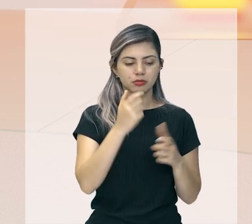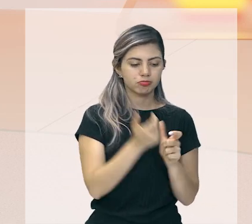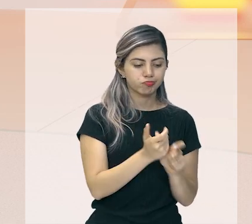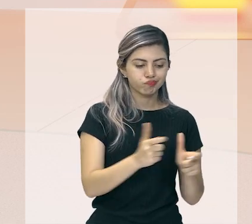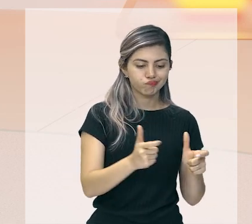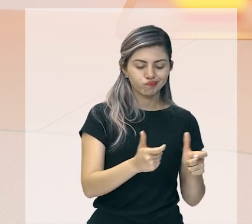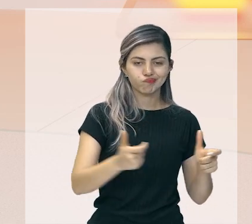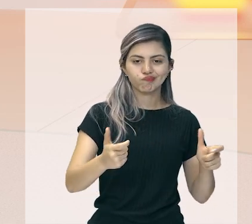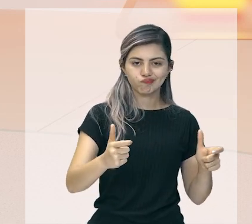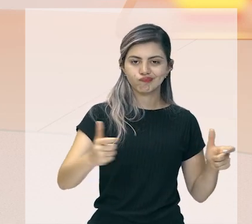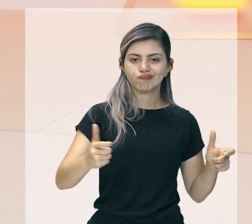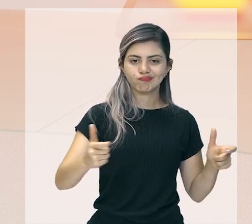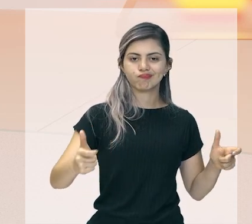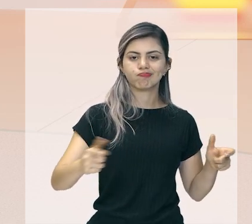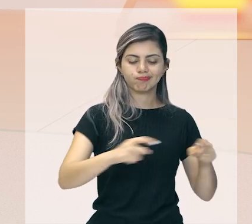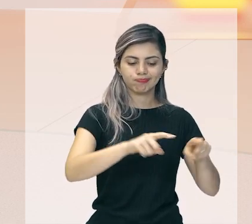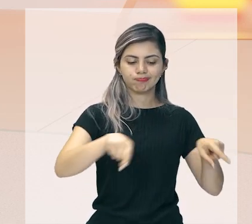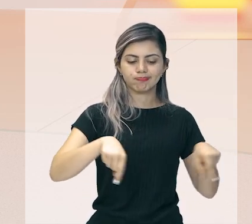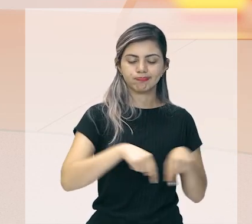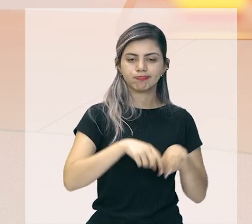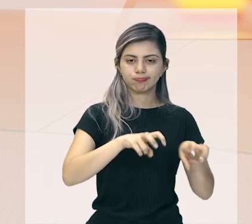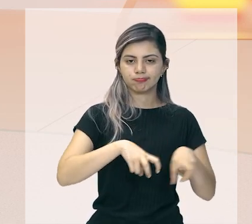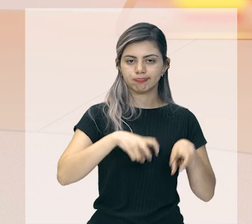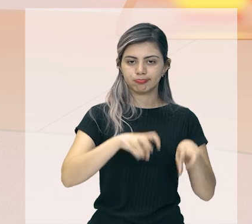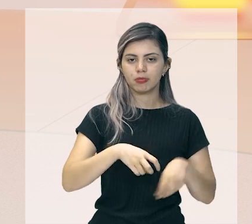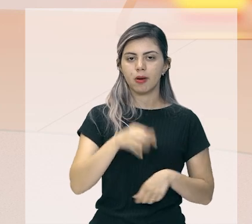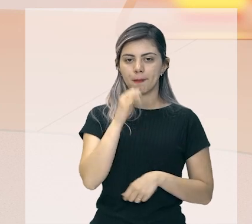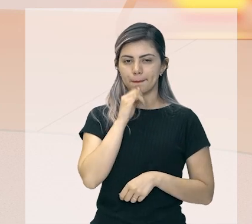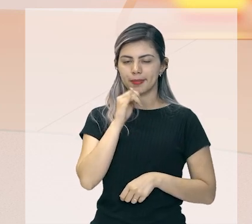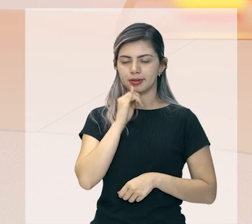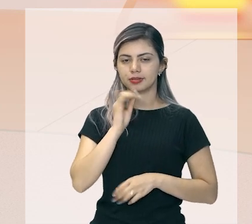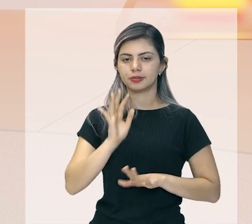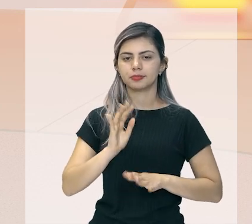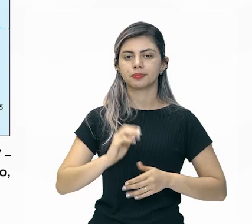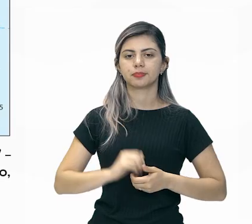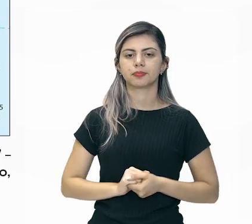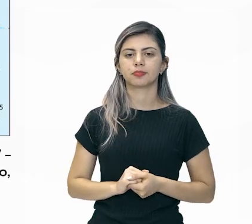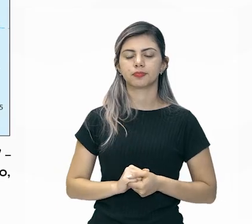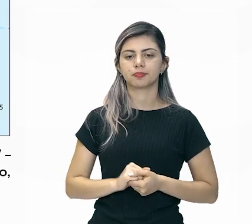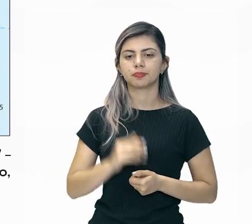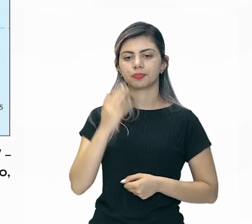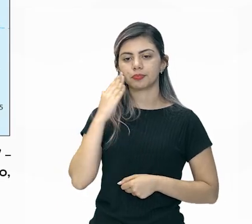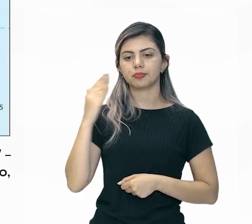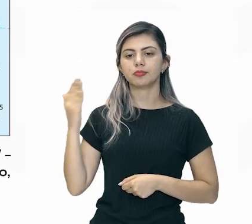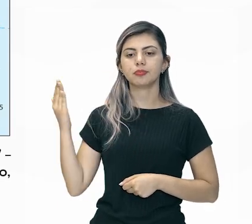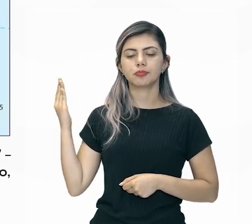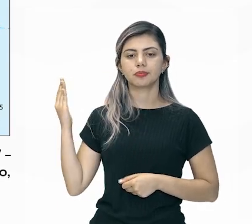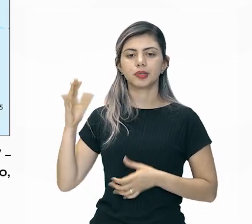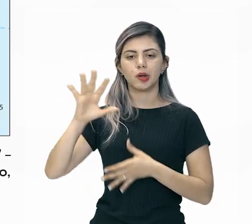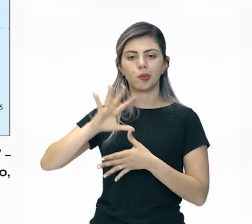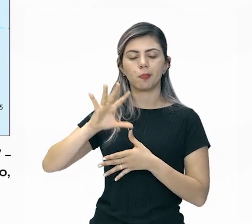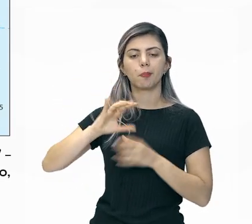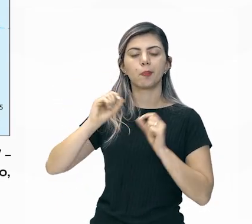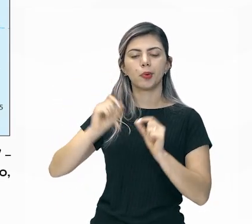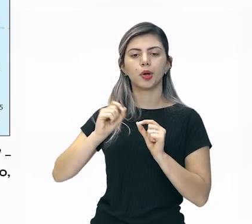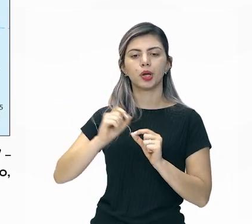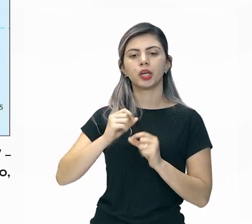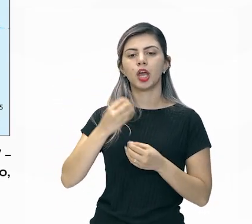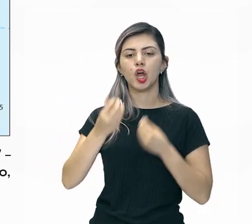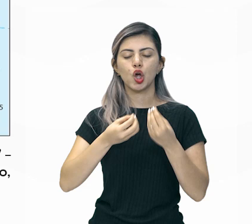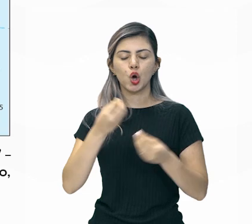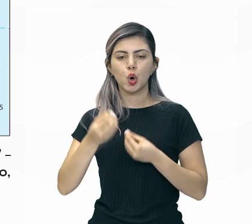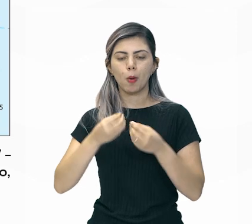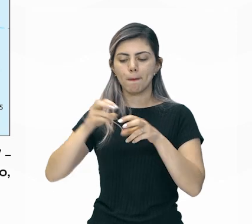da chamada fronteira agrícola. Vocês querem ver um exemplo? Por exemplo, a gente vai ver esse mapa aí que mostra, né, a produção de